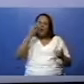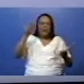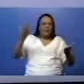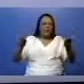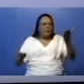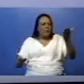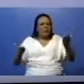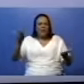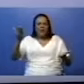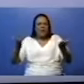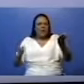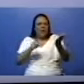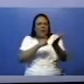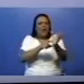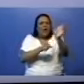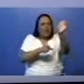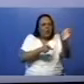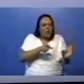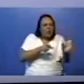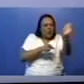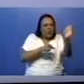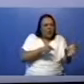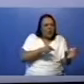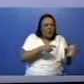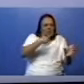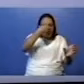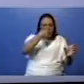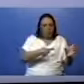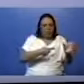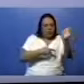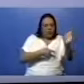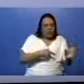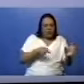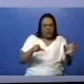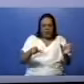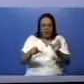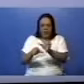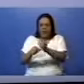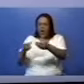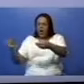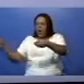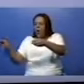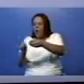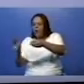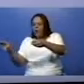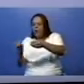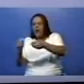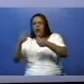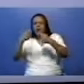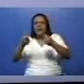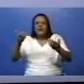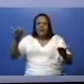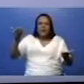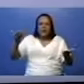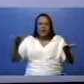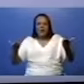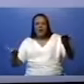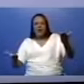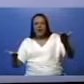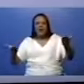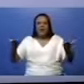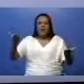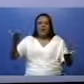o sujeito e tenho do outro lado o predicado. Lembra que o núcleo do predicado é o verbo? Então, eu tenho que equilibrar aí os núcleos do